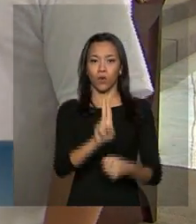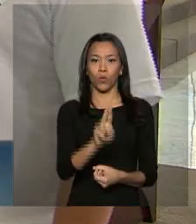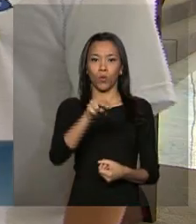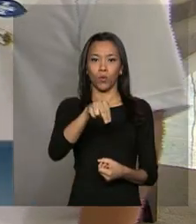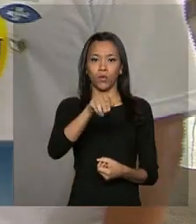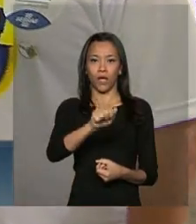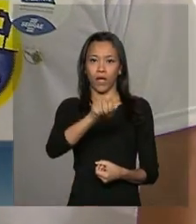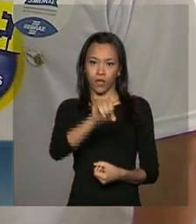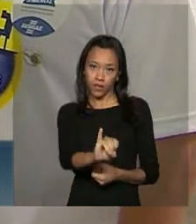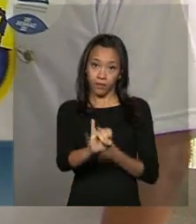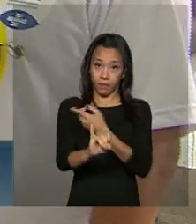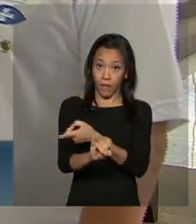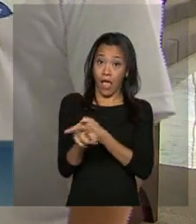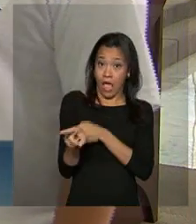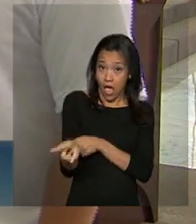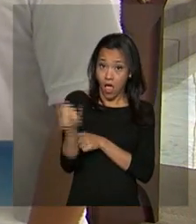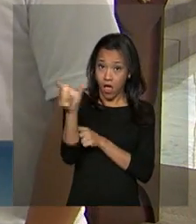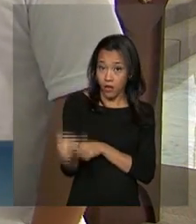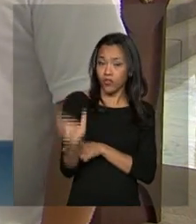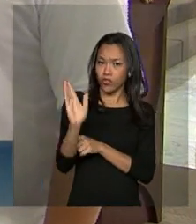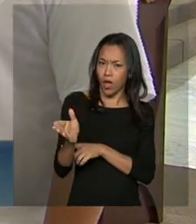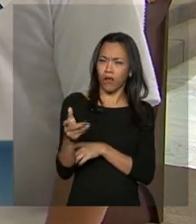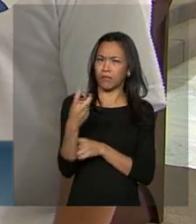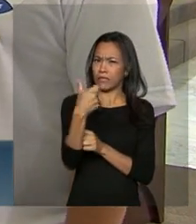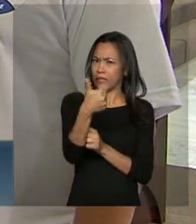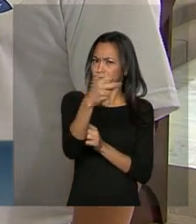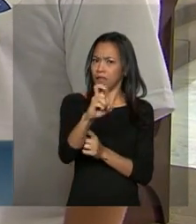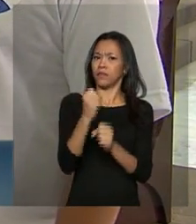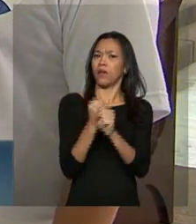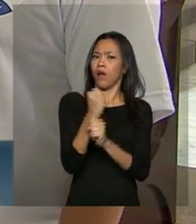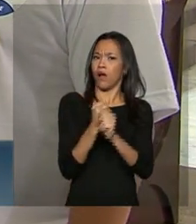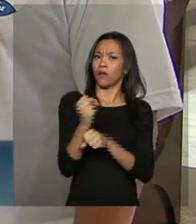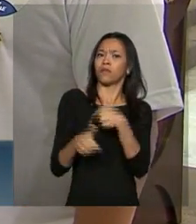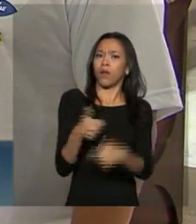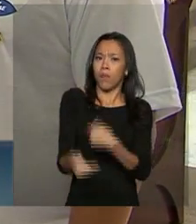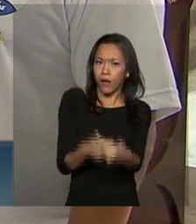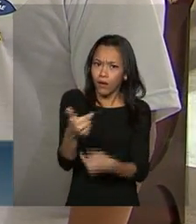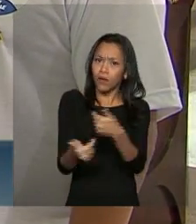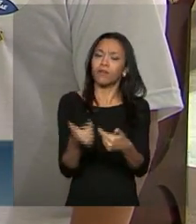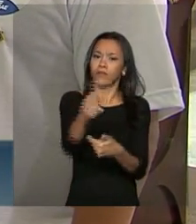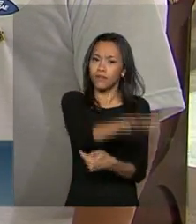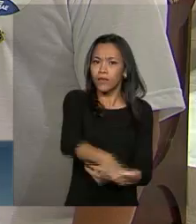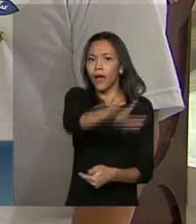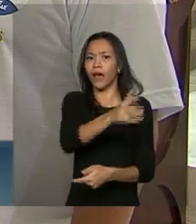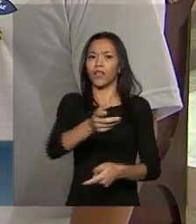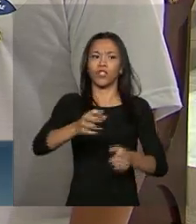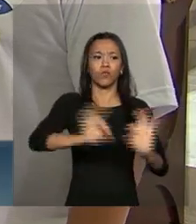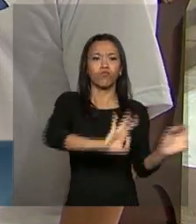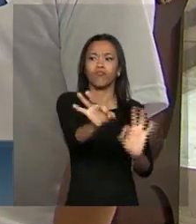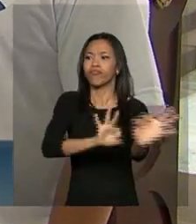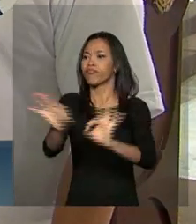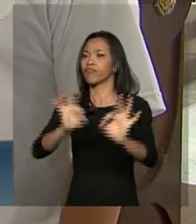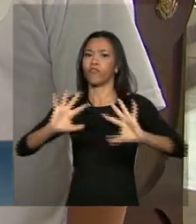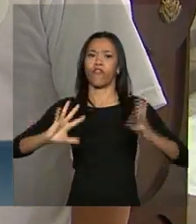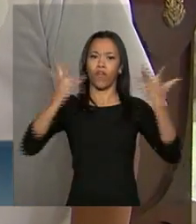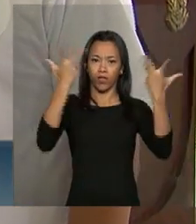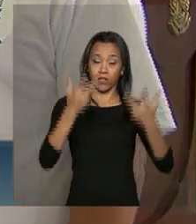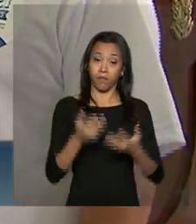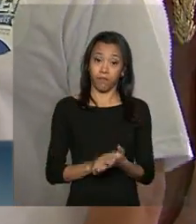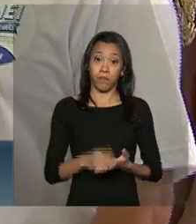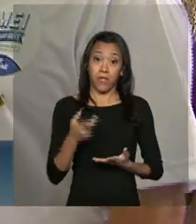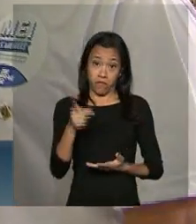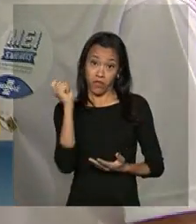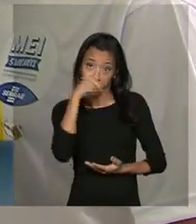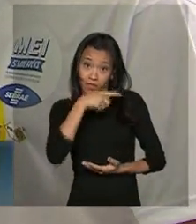se formalizar? Você já era produtor de eventos aí há 15 anos. E como é que deu esse passo? Como é que foi? Foi difícil? Foi complicado? Foi muito bom.